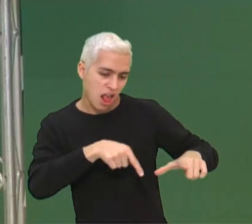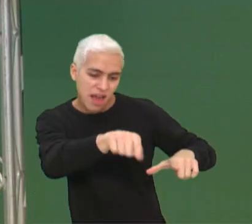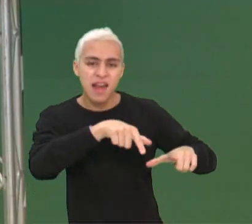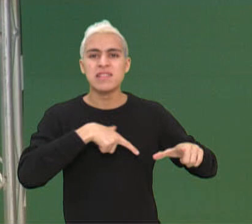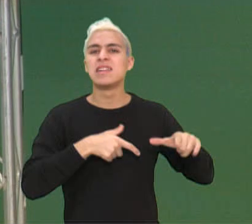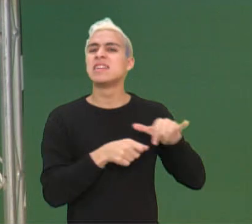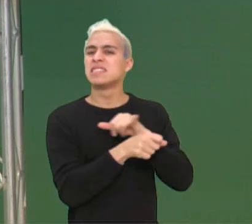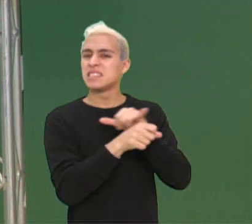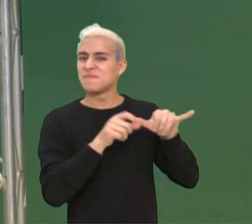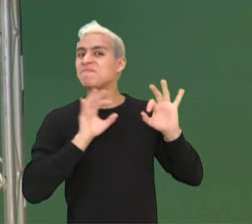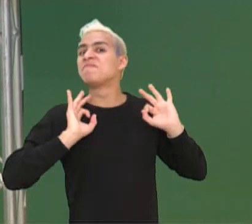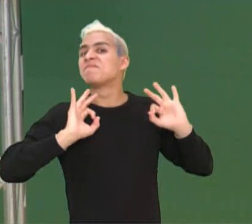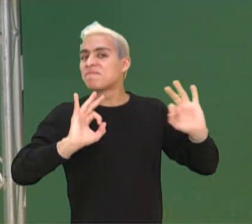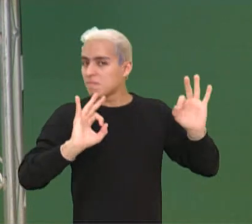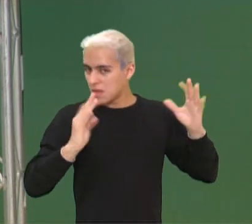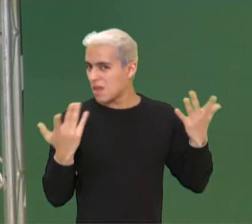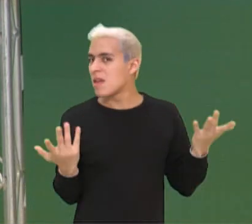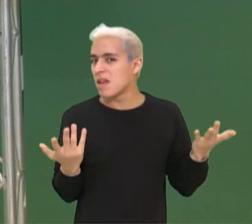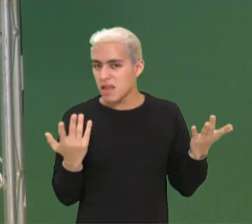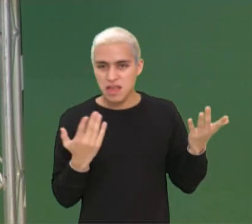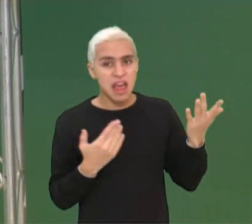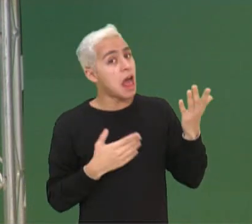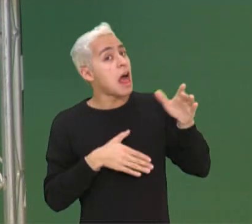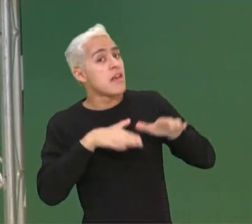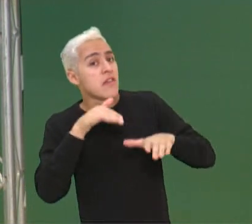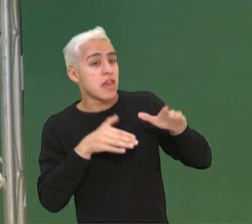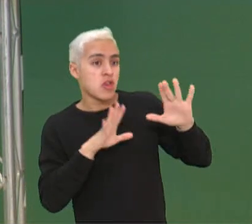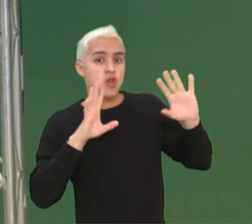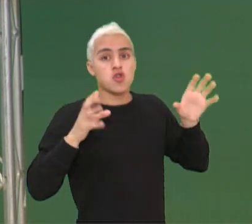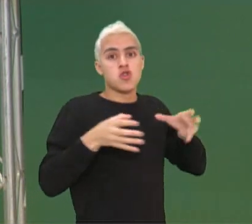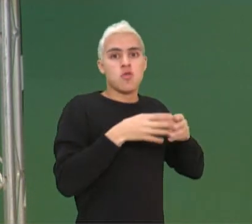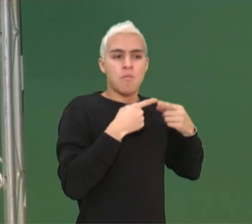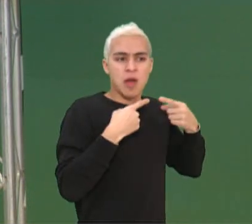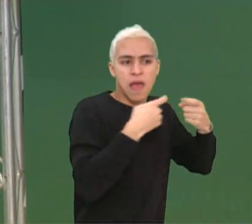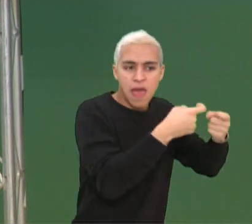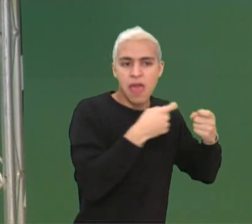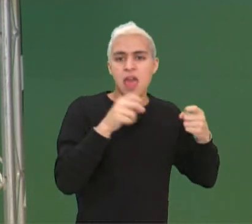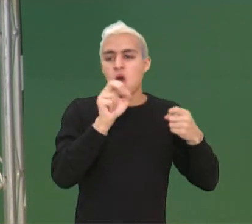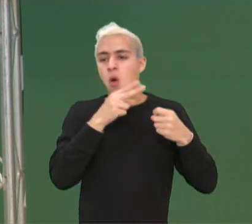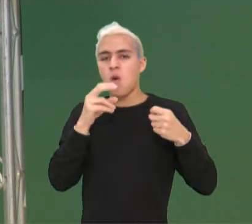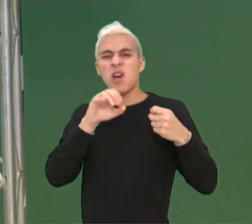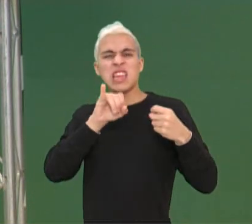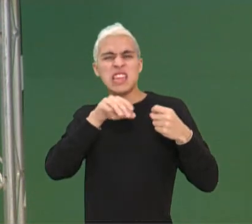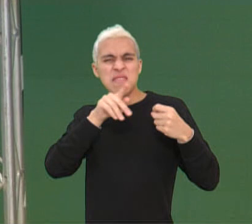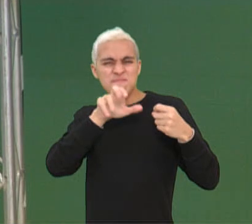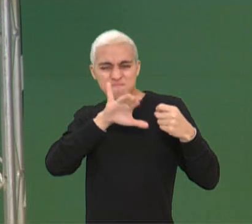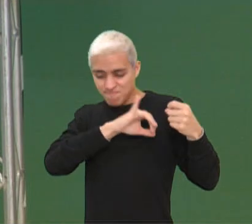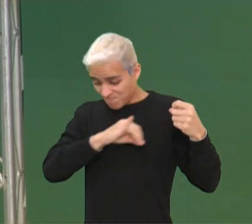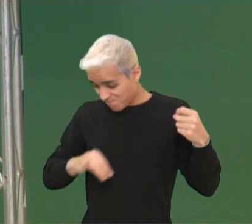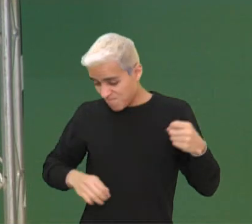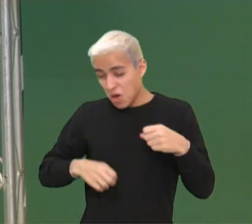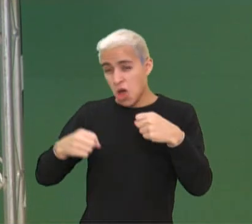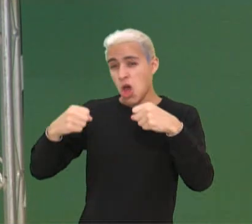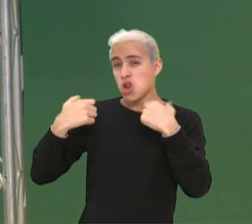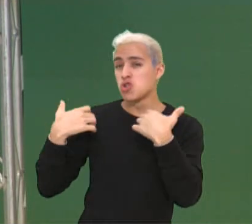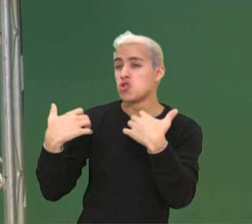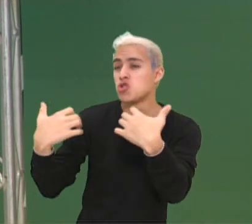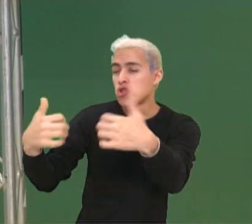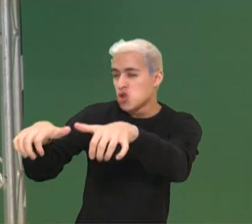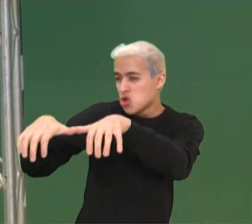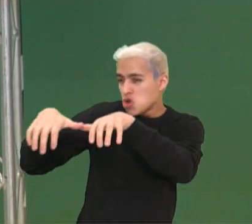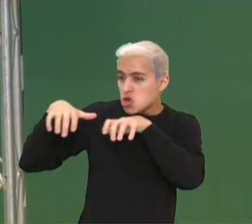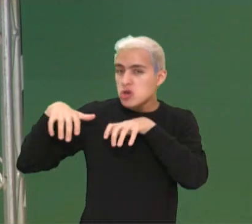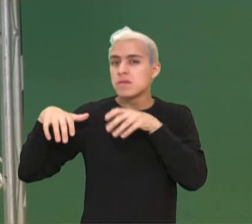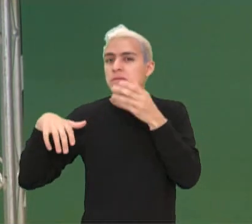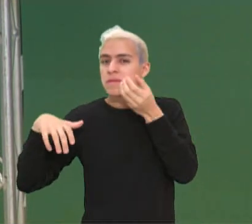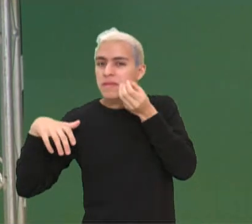estratégia. Então, provavelmente era dos impérios ou de uma guerra lá que eles tinham na época, que eles tinham que bloquear um exército ou bloquear,